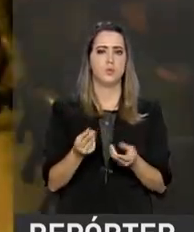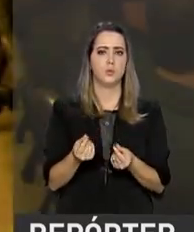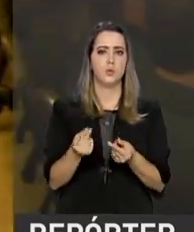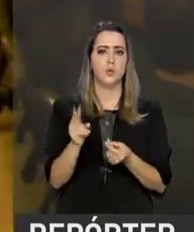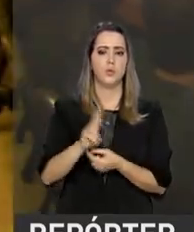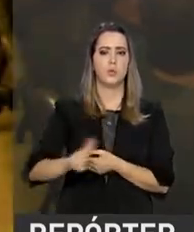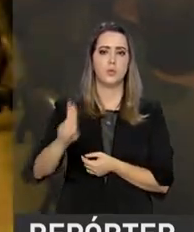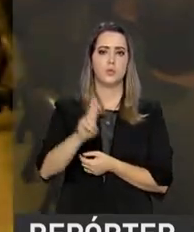mas é muito bem vindo